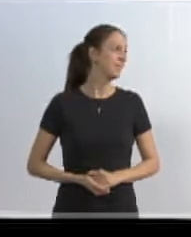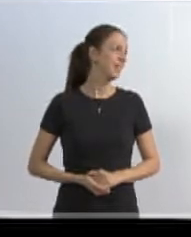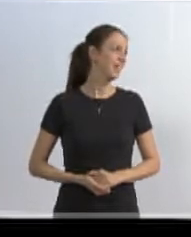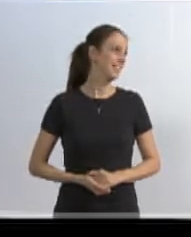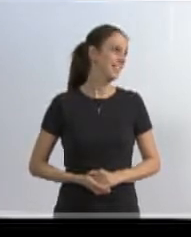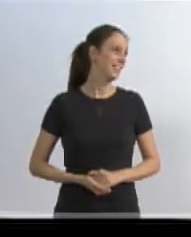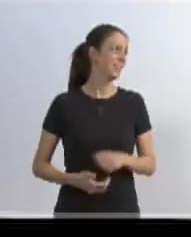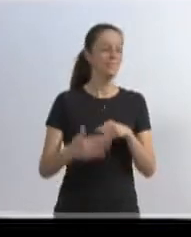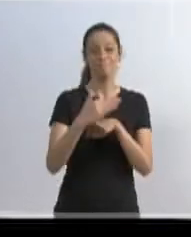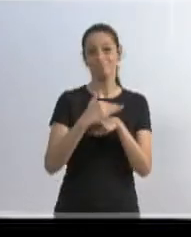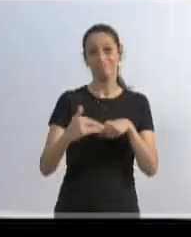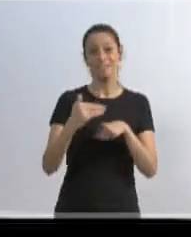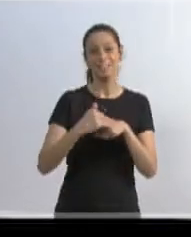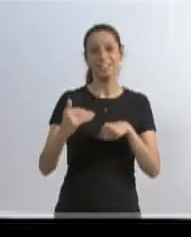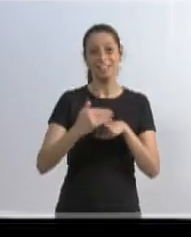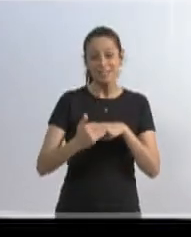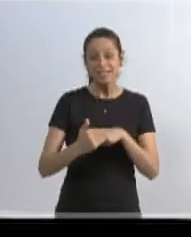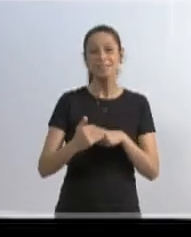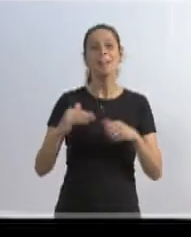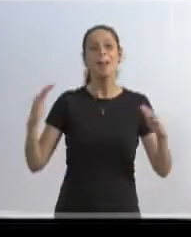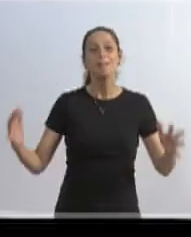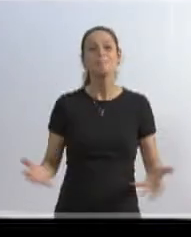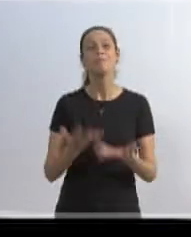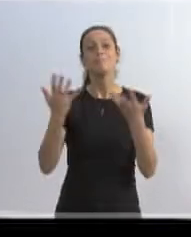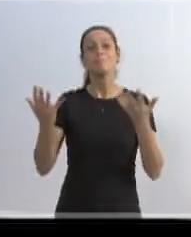Carinho inspira carinho.